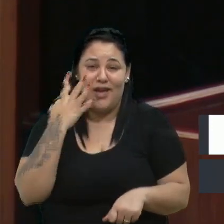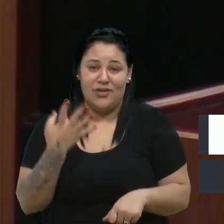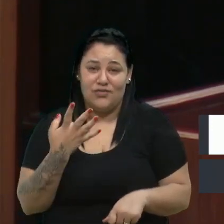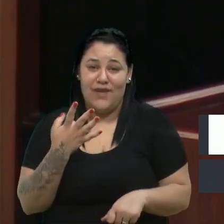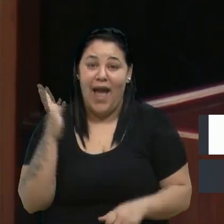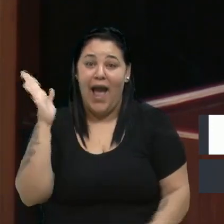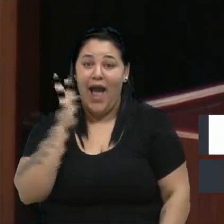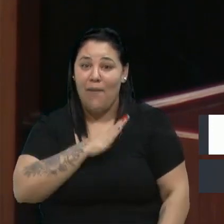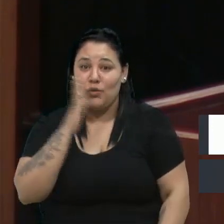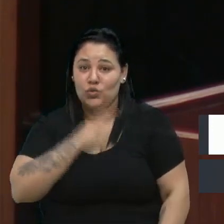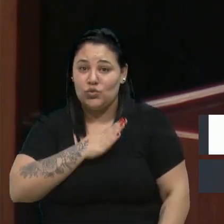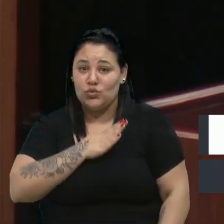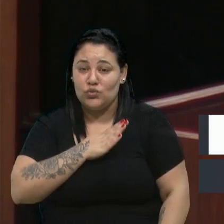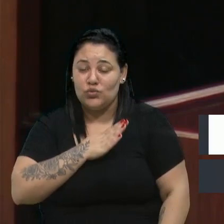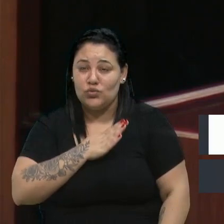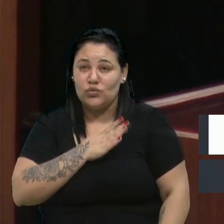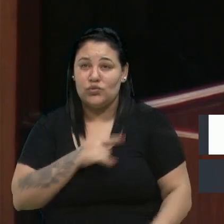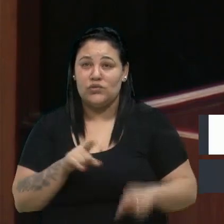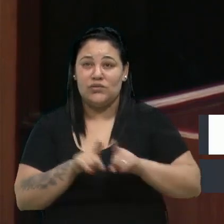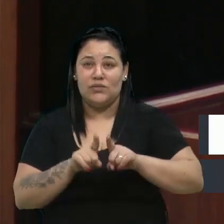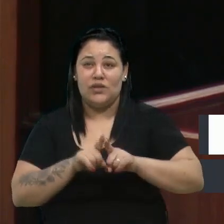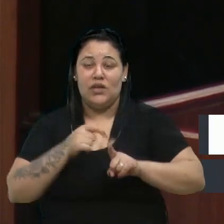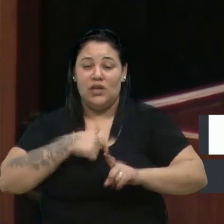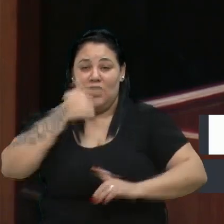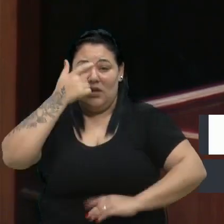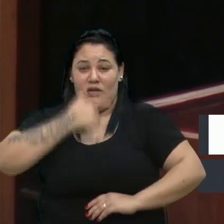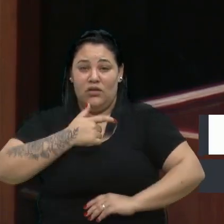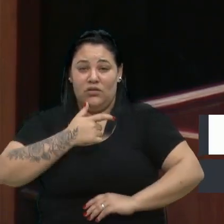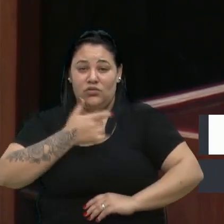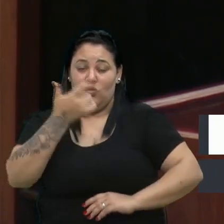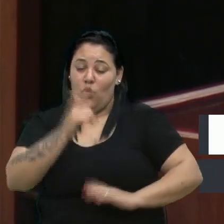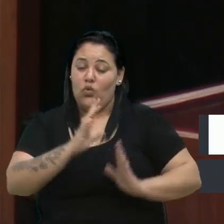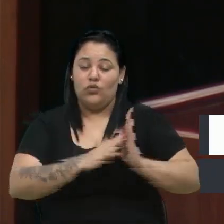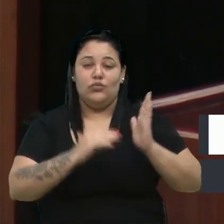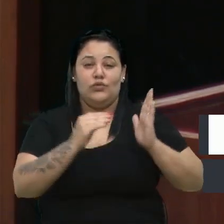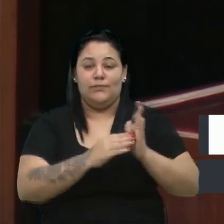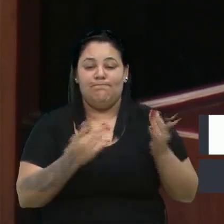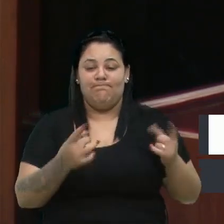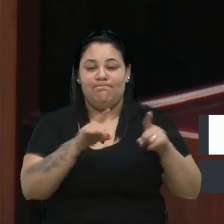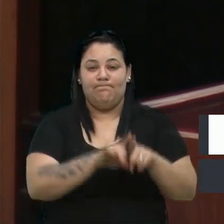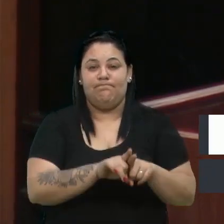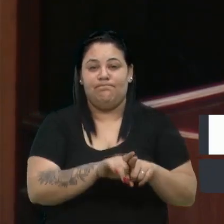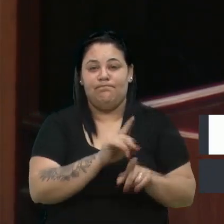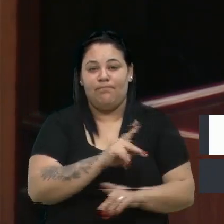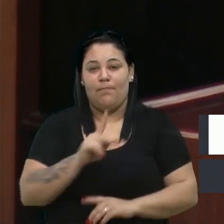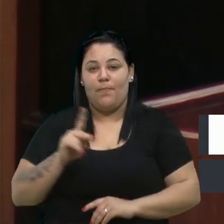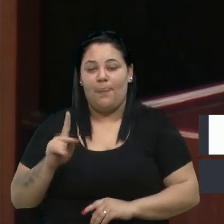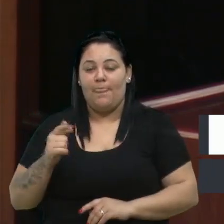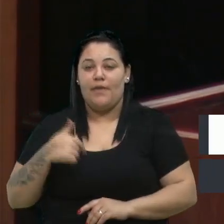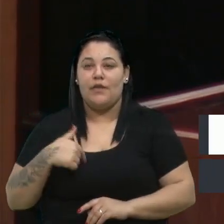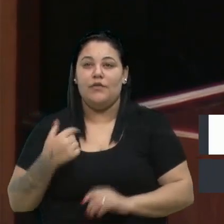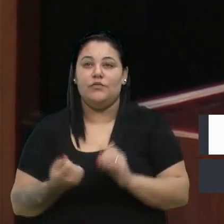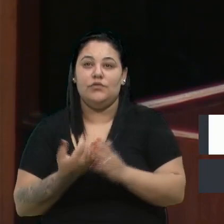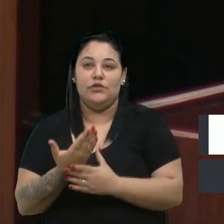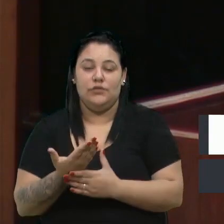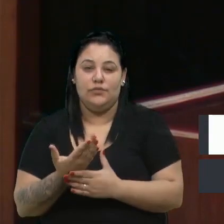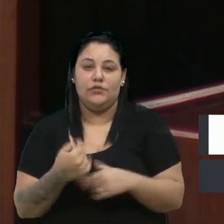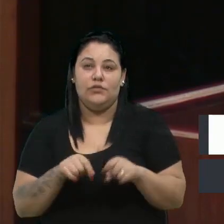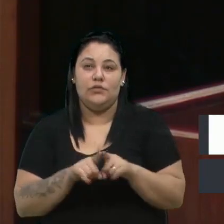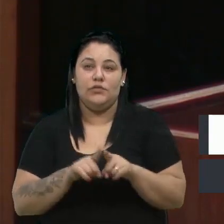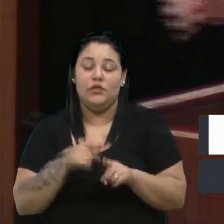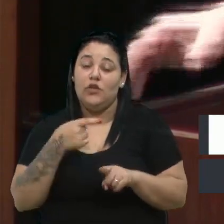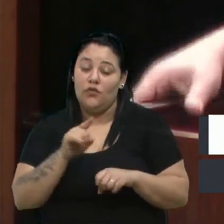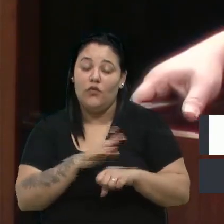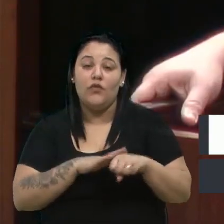prazo, talvez seria um outro modelo de parceria pública-privada que eu estou lançando e vou conversar com